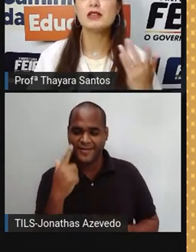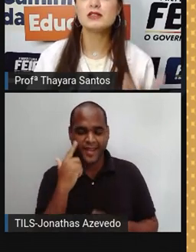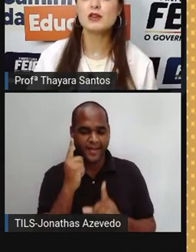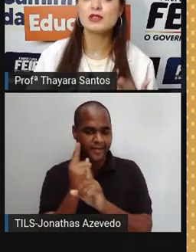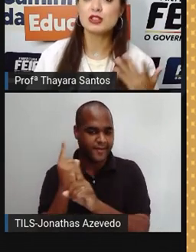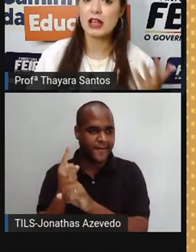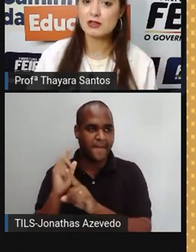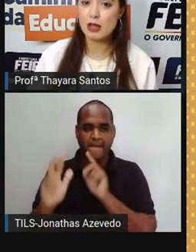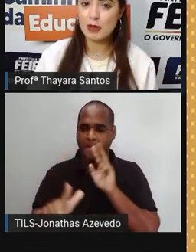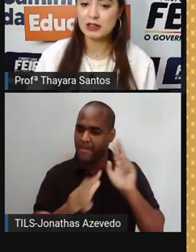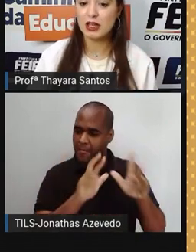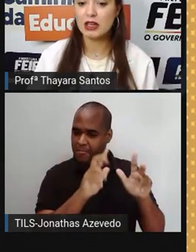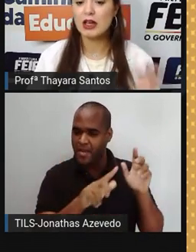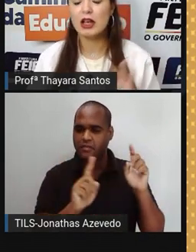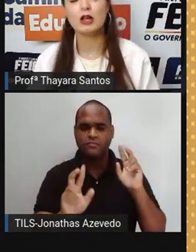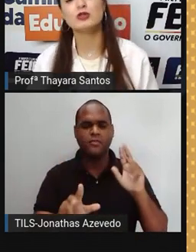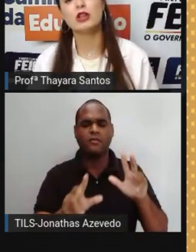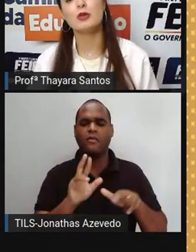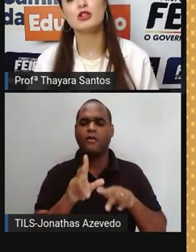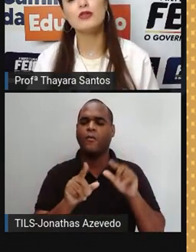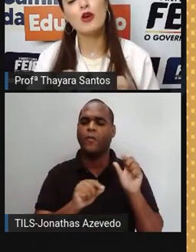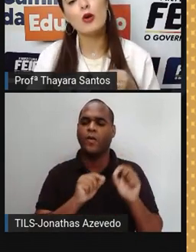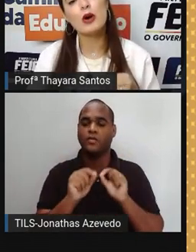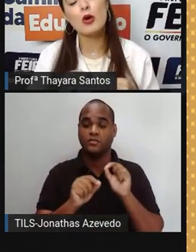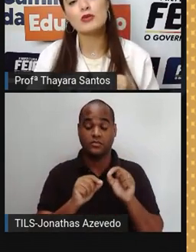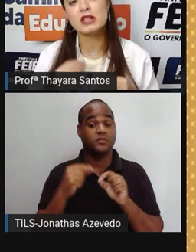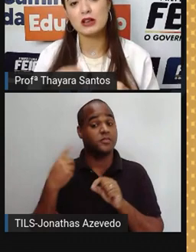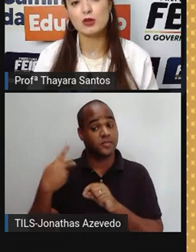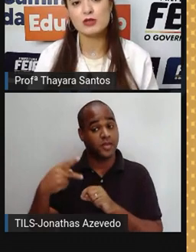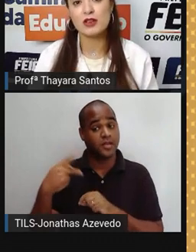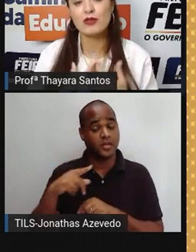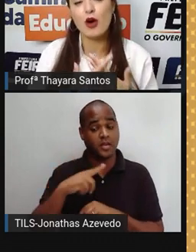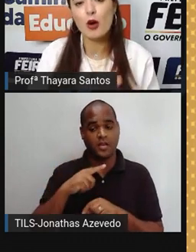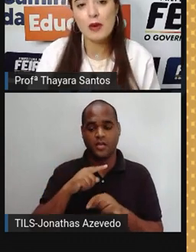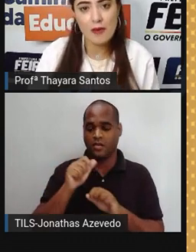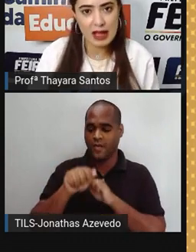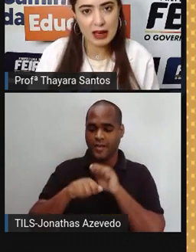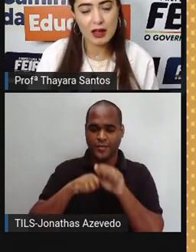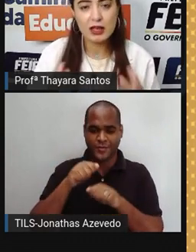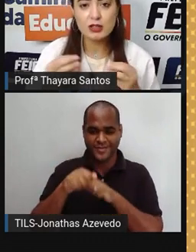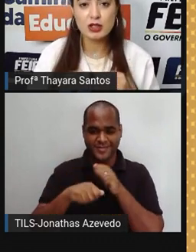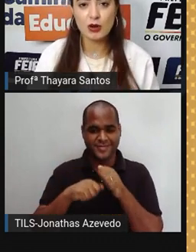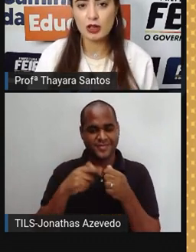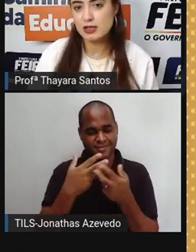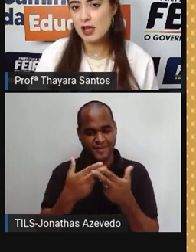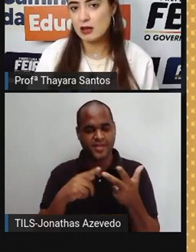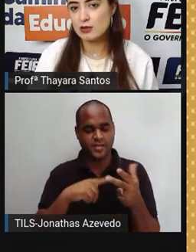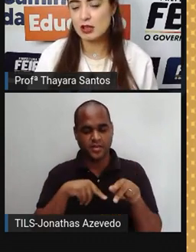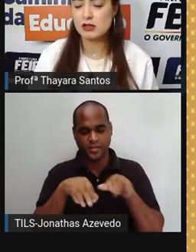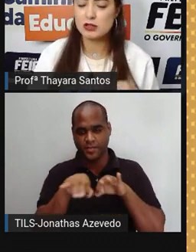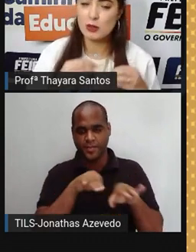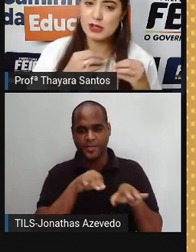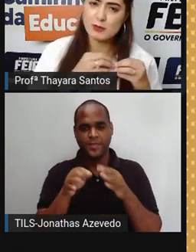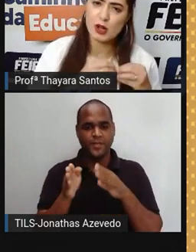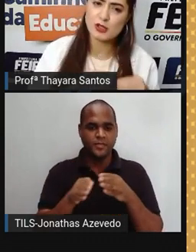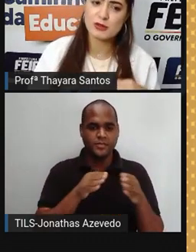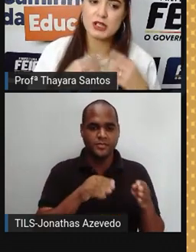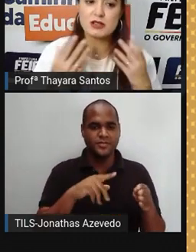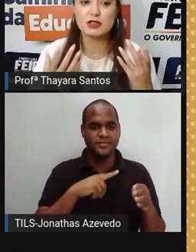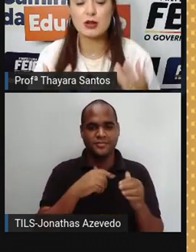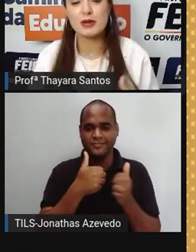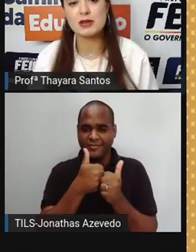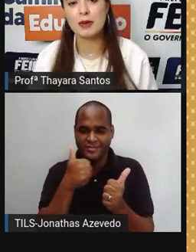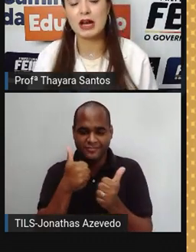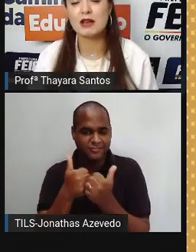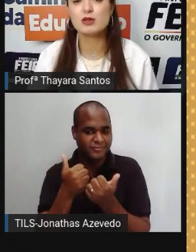que o que diferencia os estados da matéria é justamente a forma como os átomos que formam ela estão organizados se eles estão mais